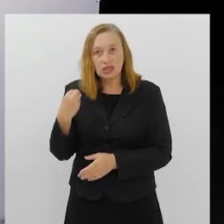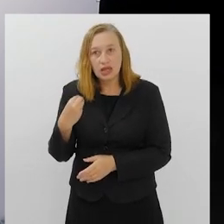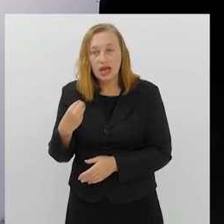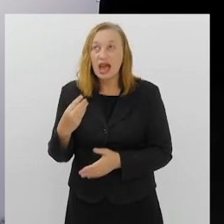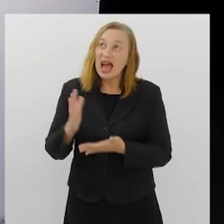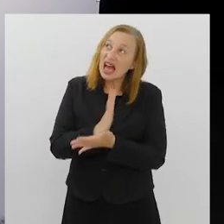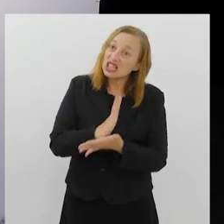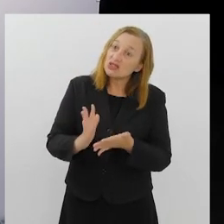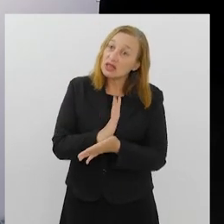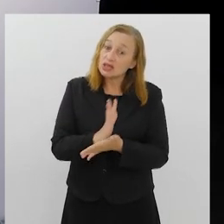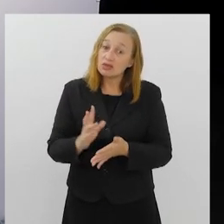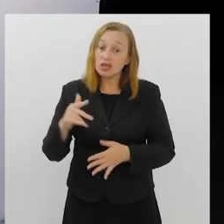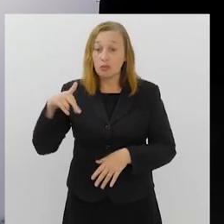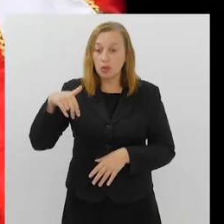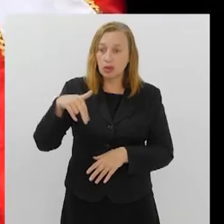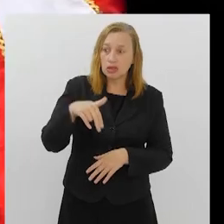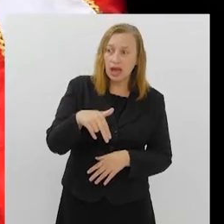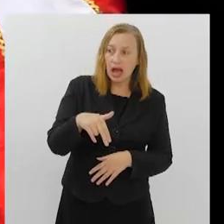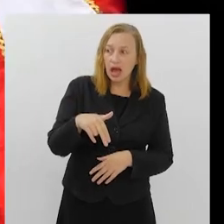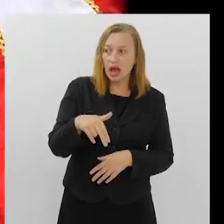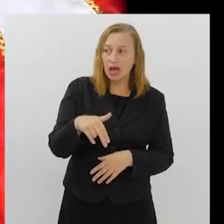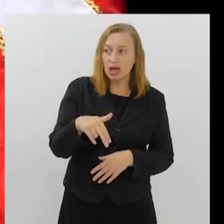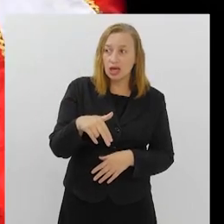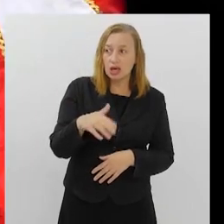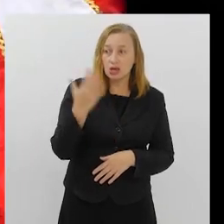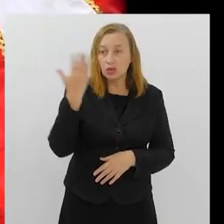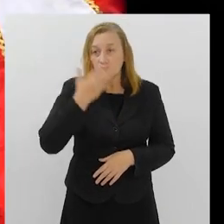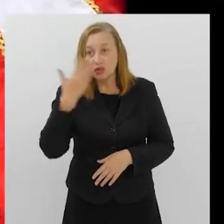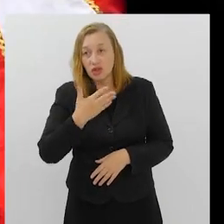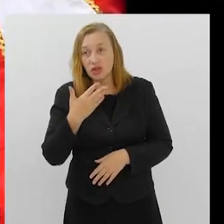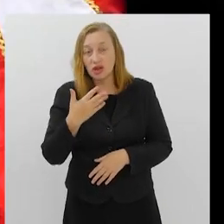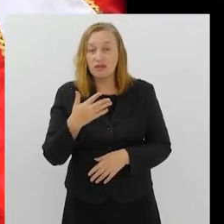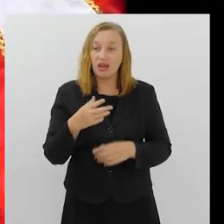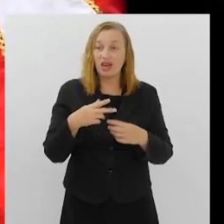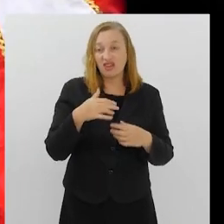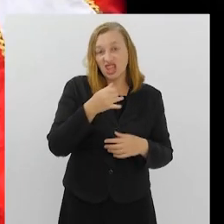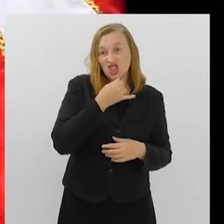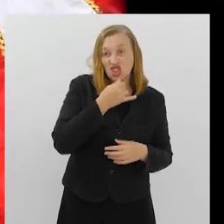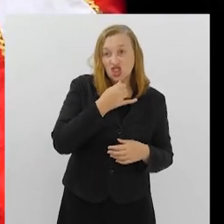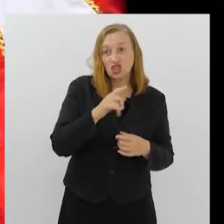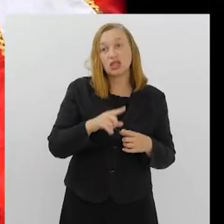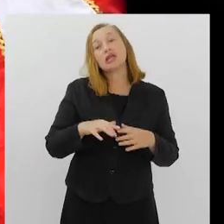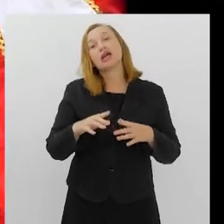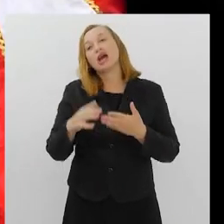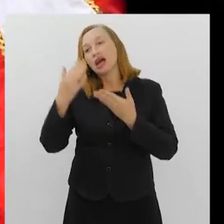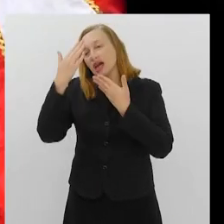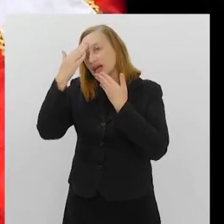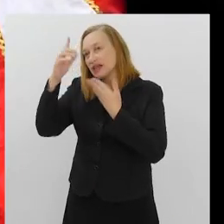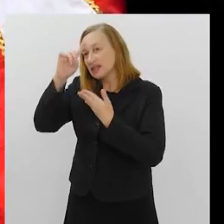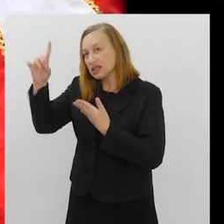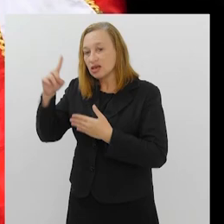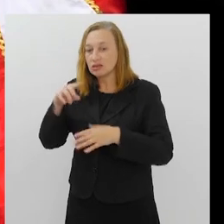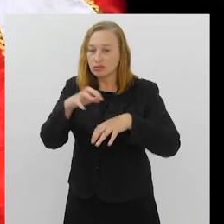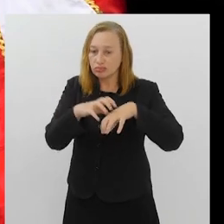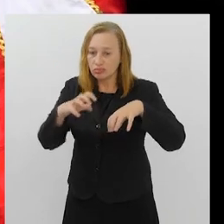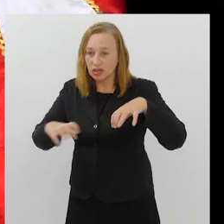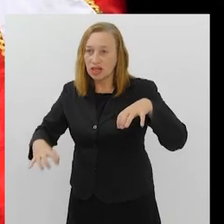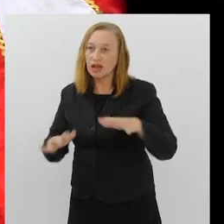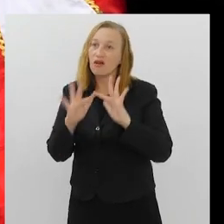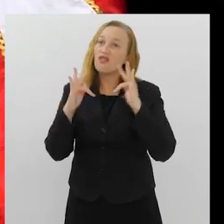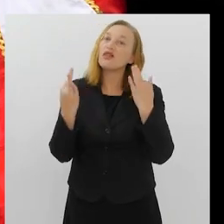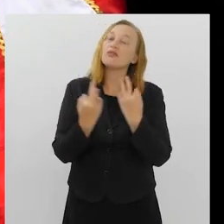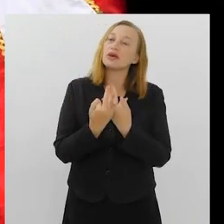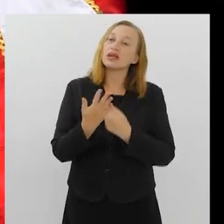até por mais que você passe, não fale assim, às vezes alguém fica mal, aí daqui a pouco vai falar. Mas graças a Deus ali na Porta da